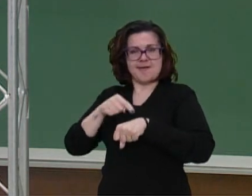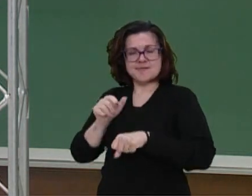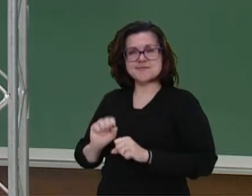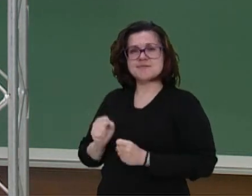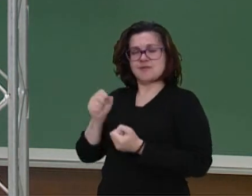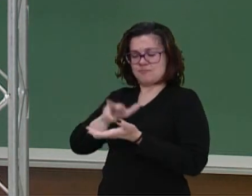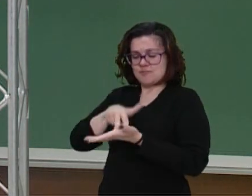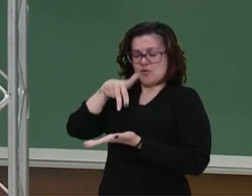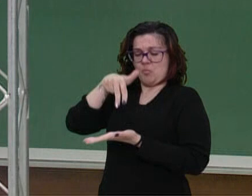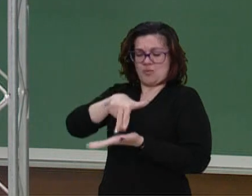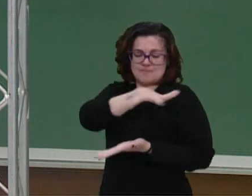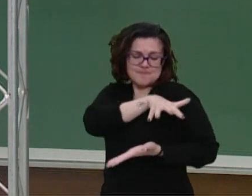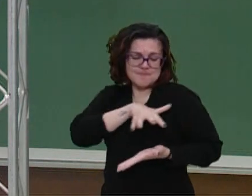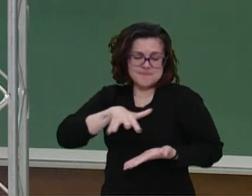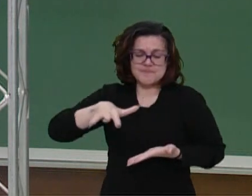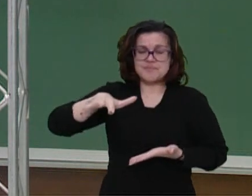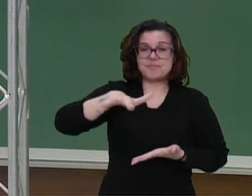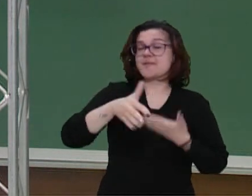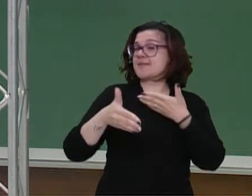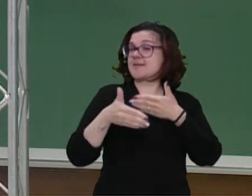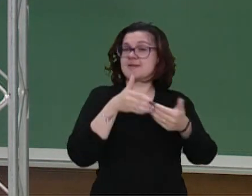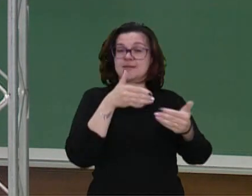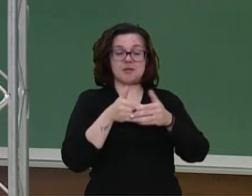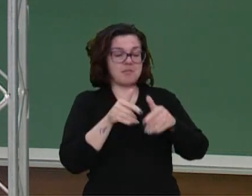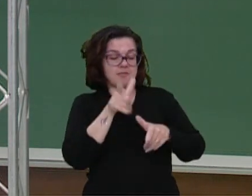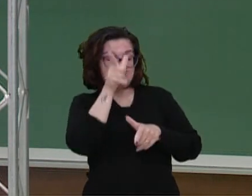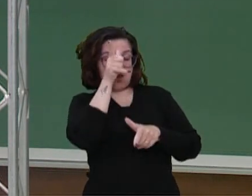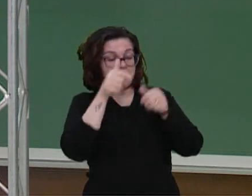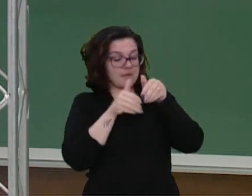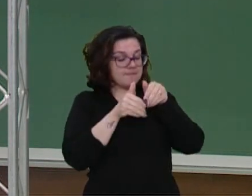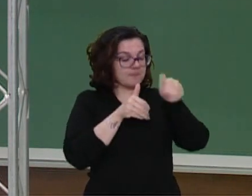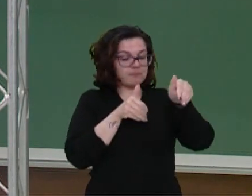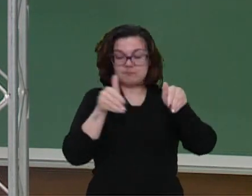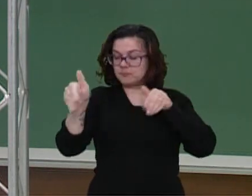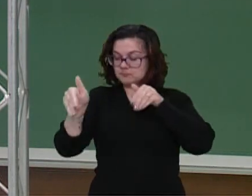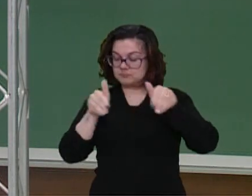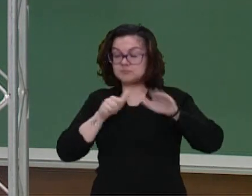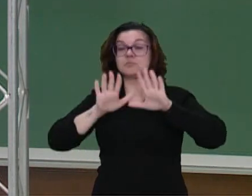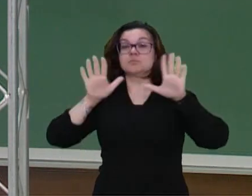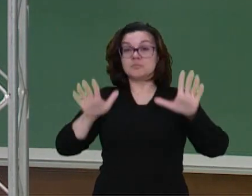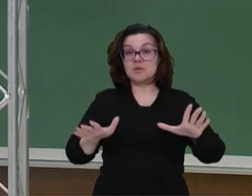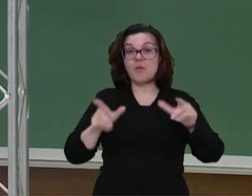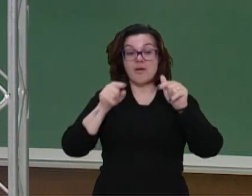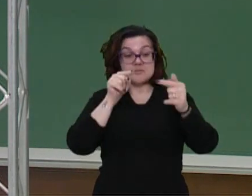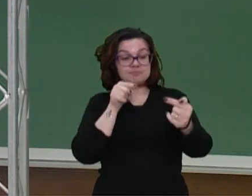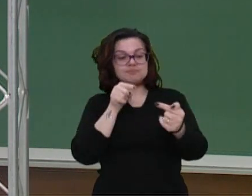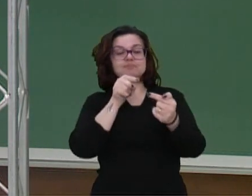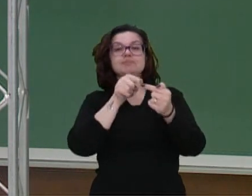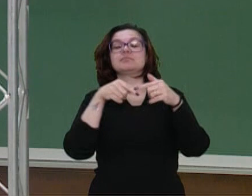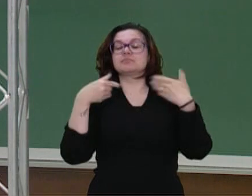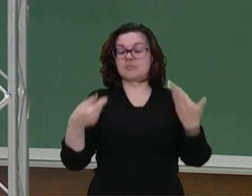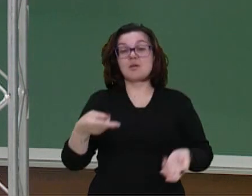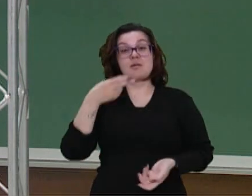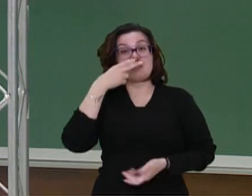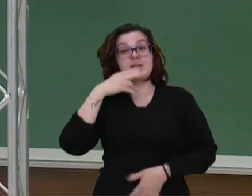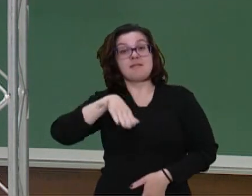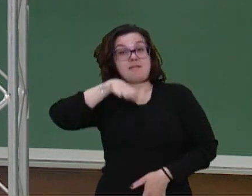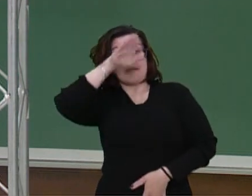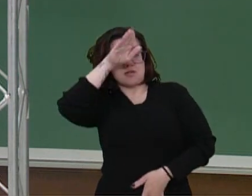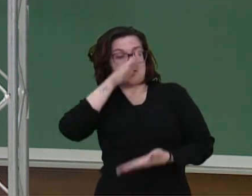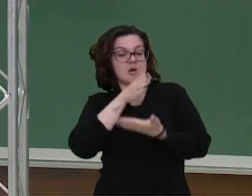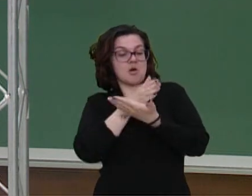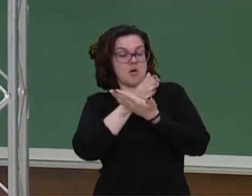grande espaço, fora mesmo dos limites territoriais da nação alemã. Essa era a fundamentação. E Hitler começa a fazer